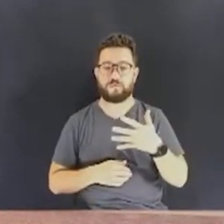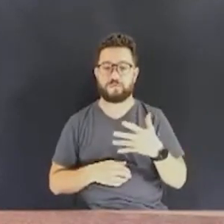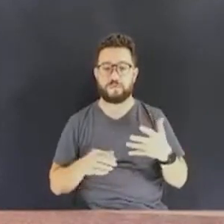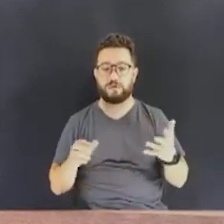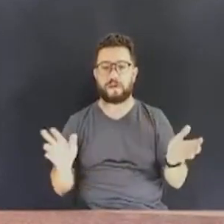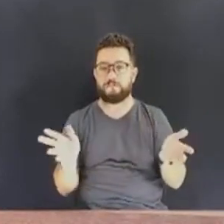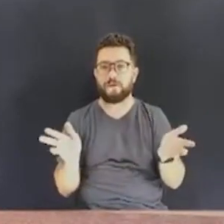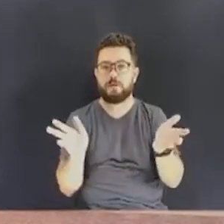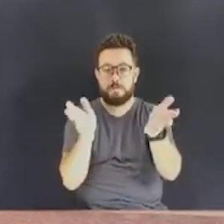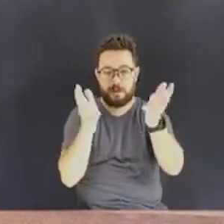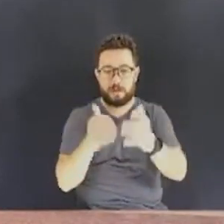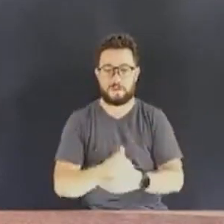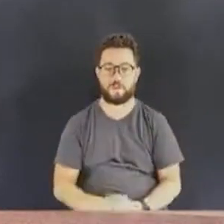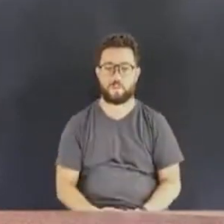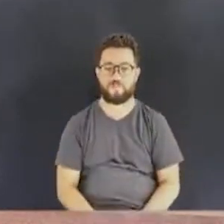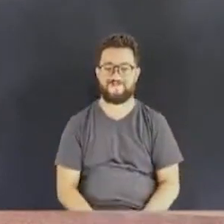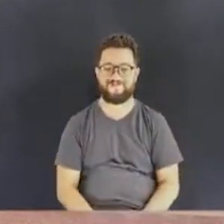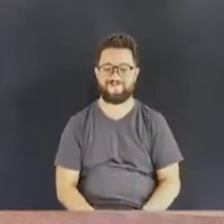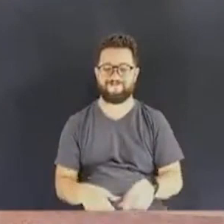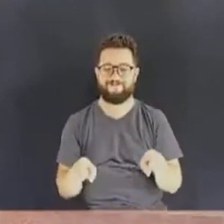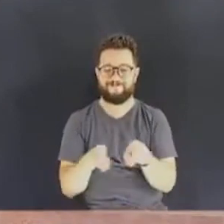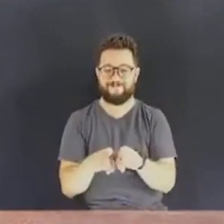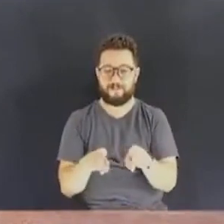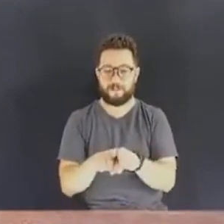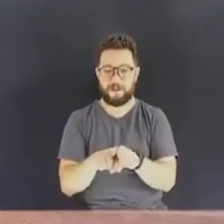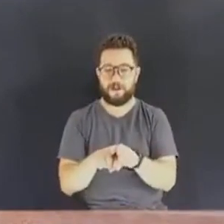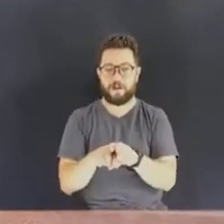Também a questão do ITBI, né?